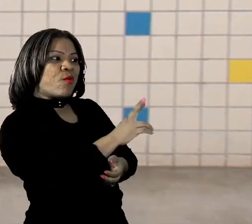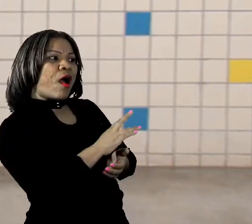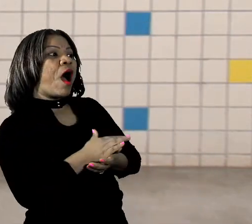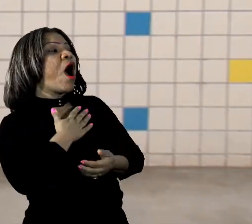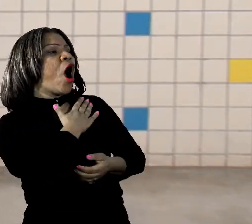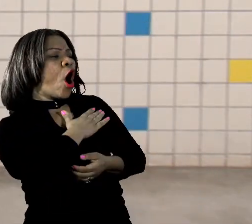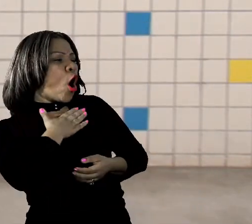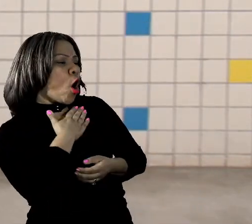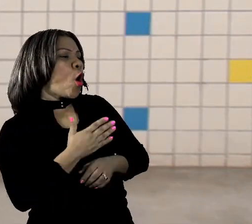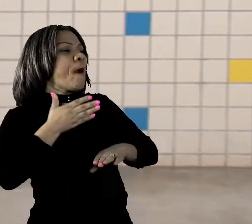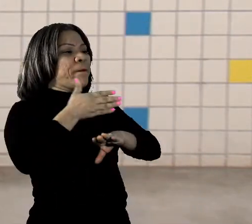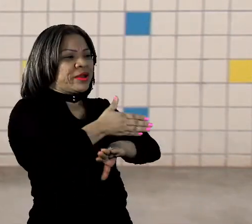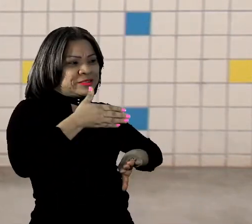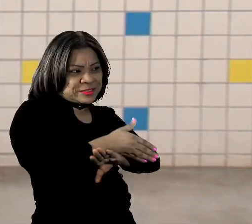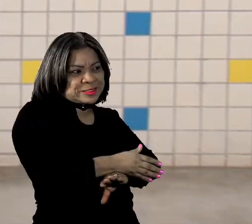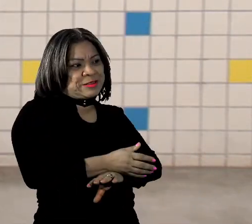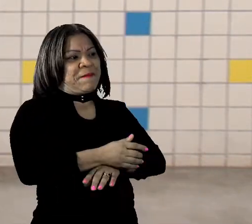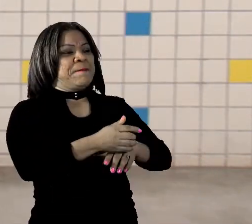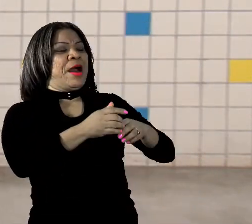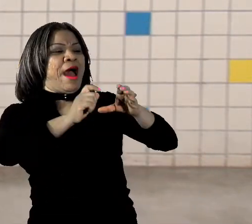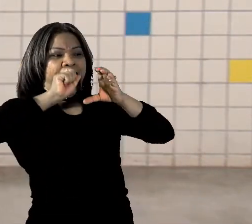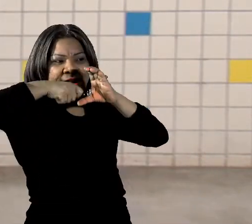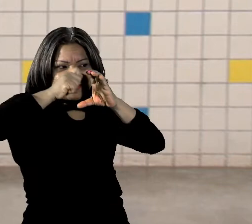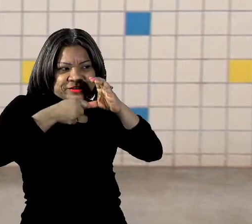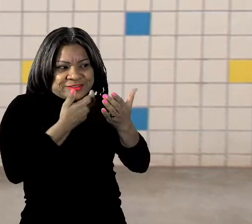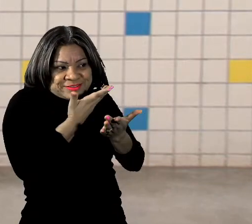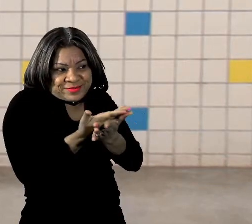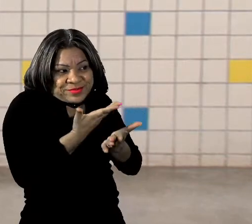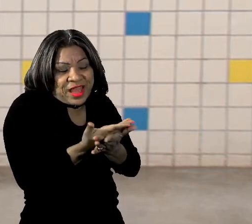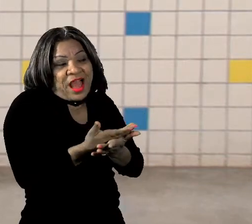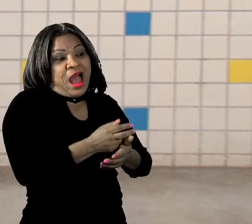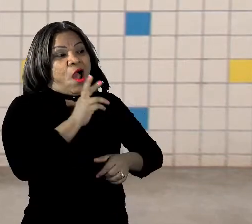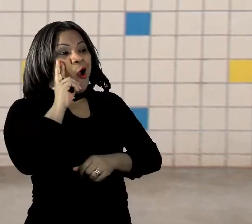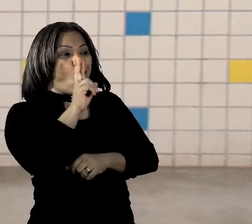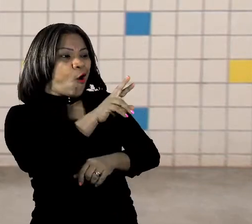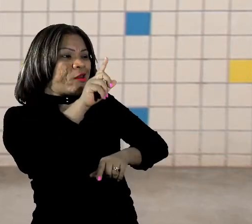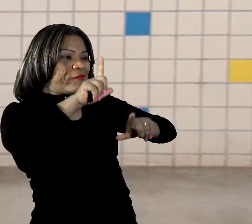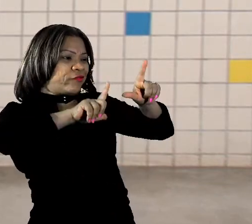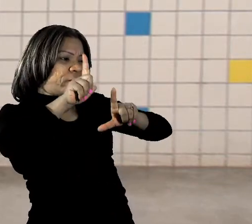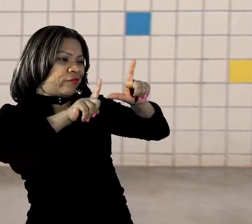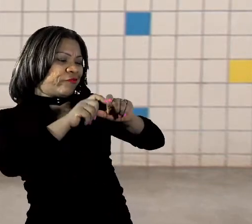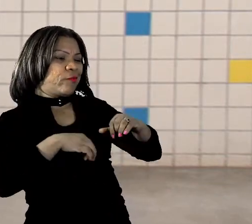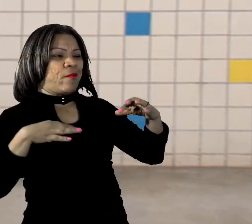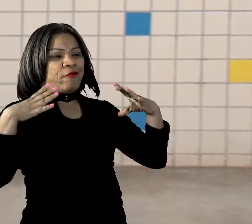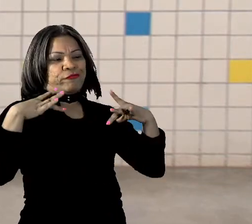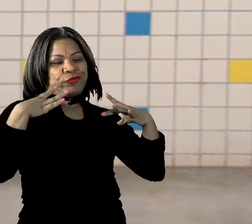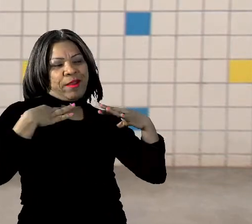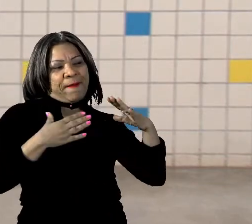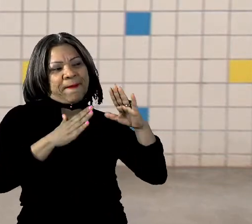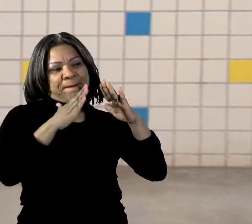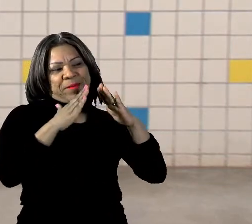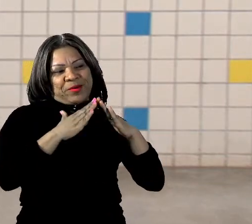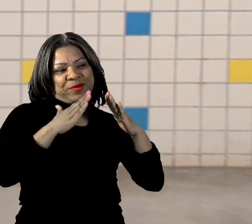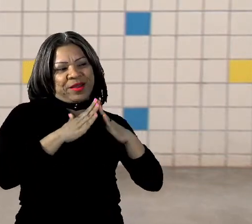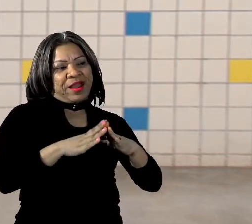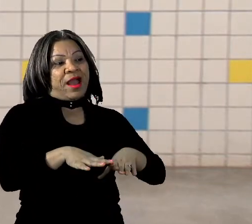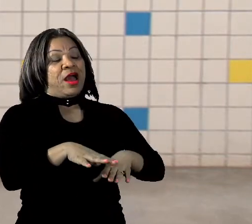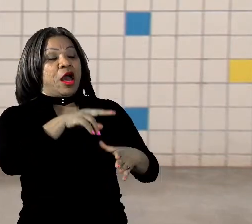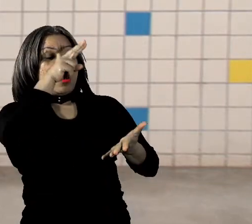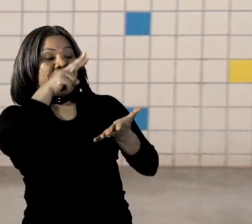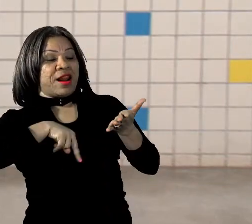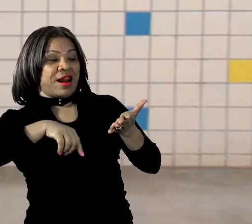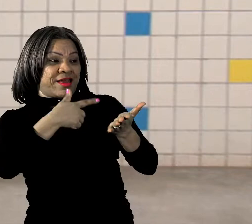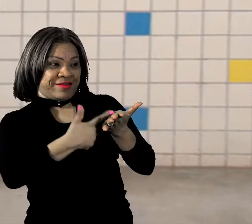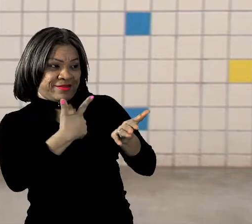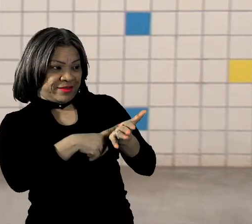das aulas, ver filme com a minha amiga Francisca, ficar de boa em casa, ler livros e ouvir histórias.